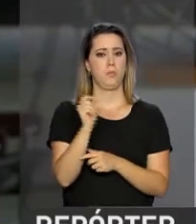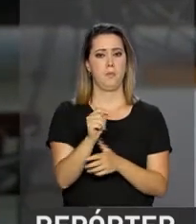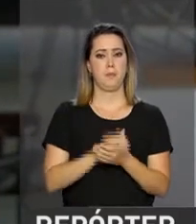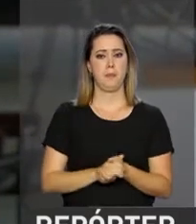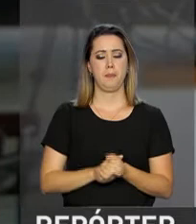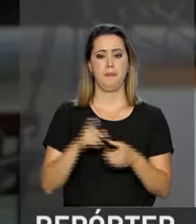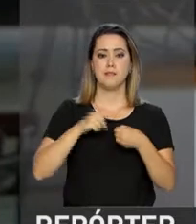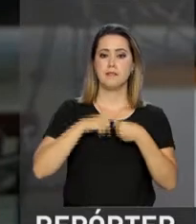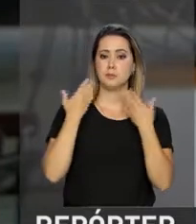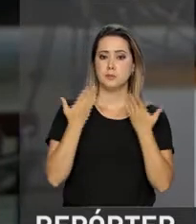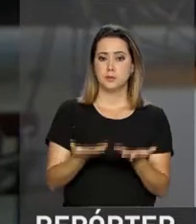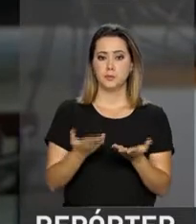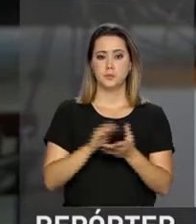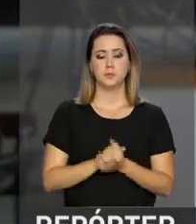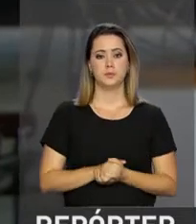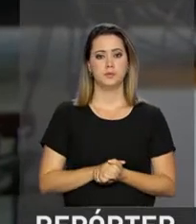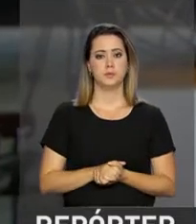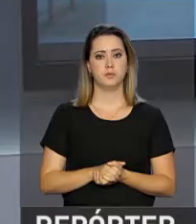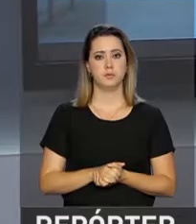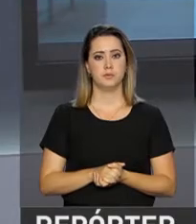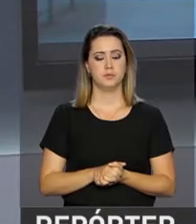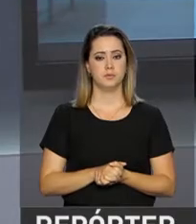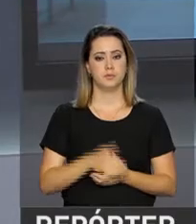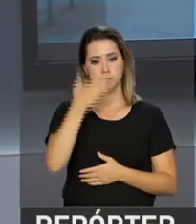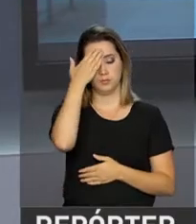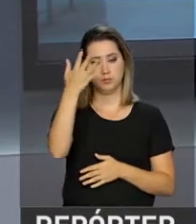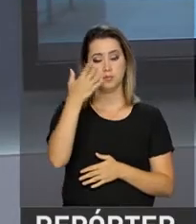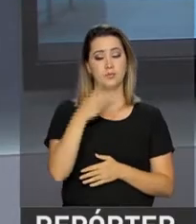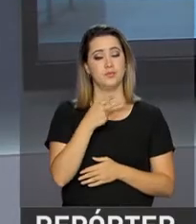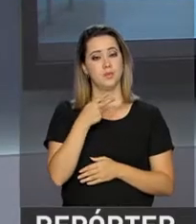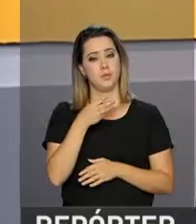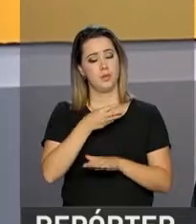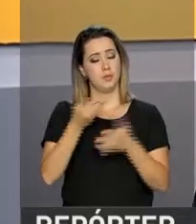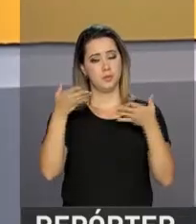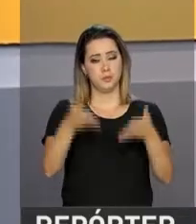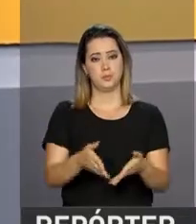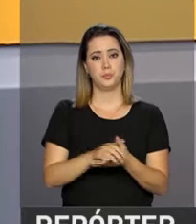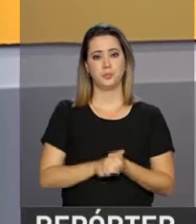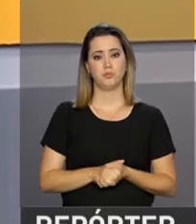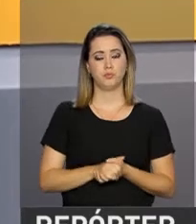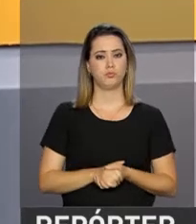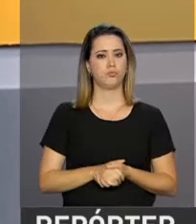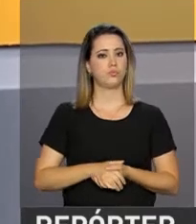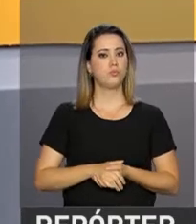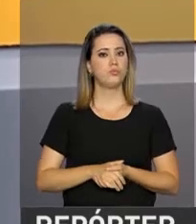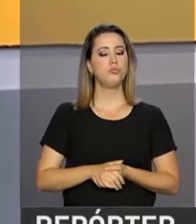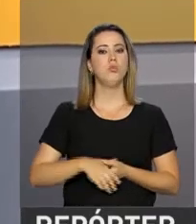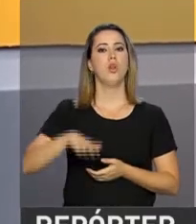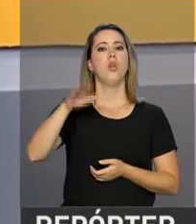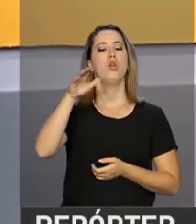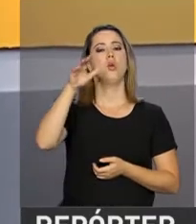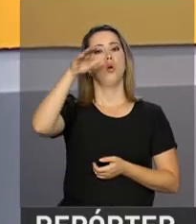R$ 38,4 bilhões. Eu volto com você no estúdio, Carol. Obrigada, Paulo, pela sua participação. E o Acre vai abrigar